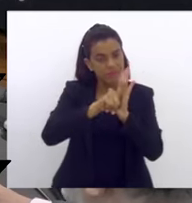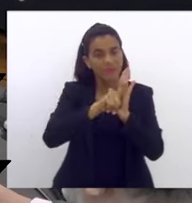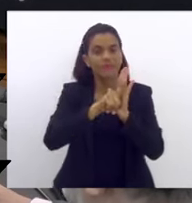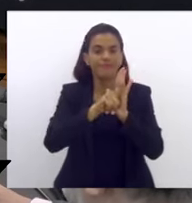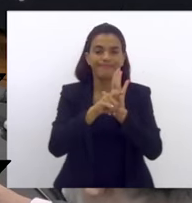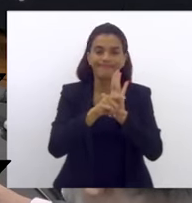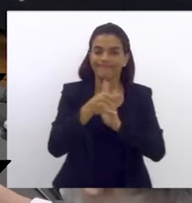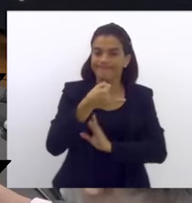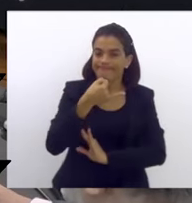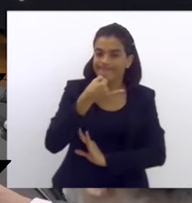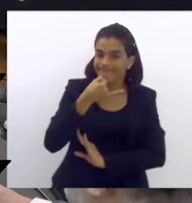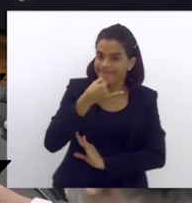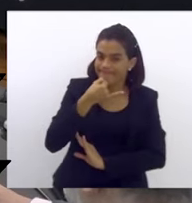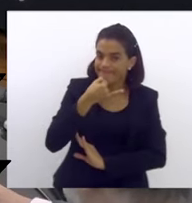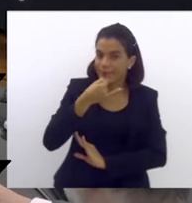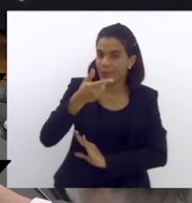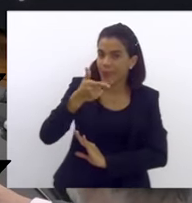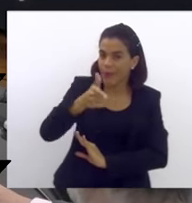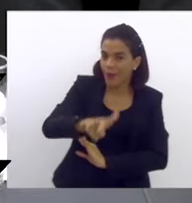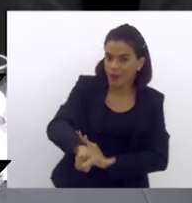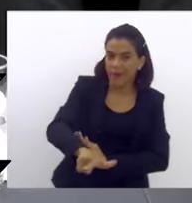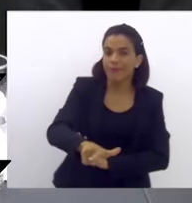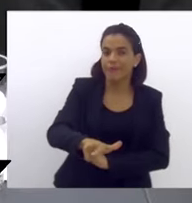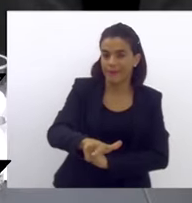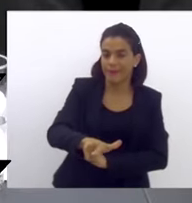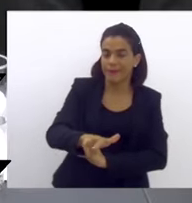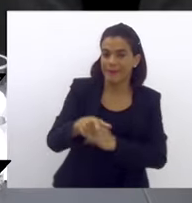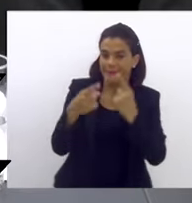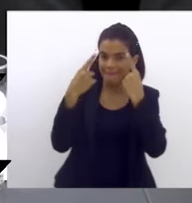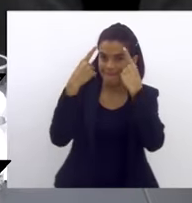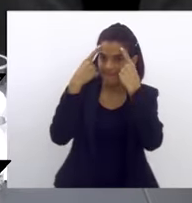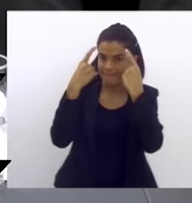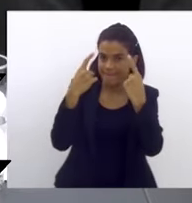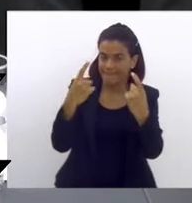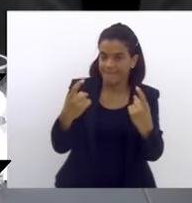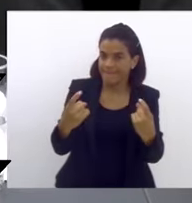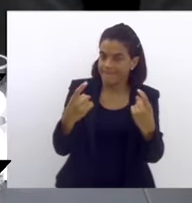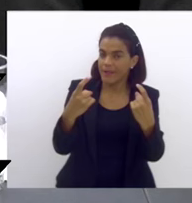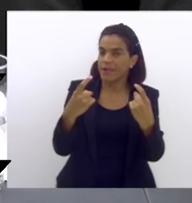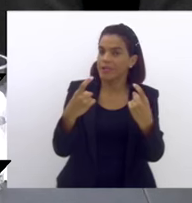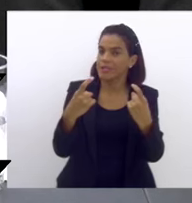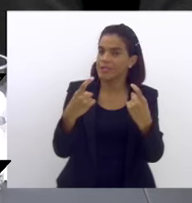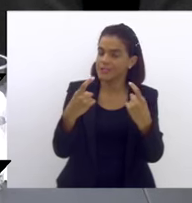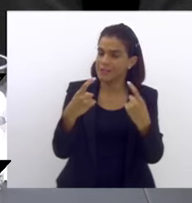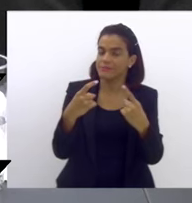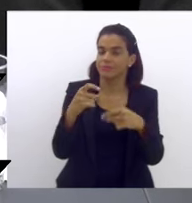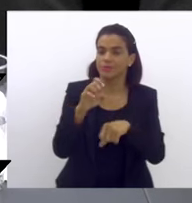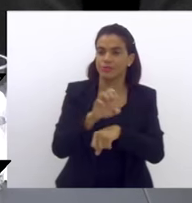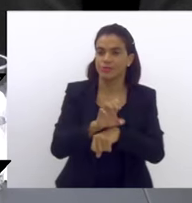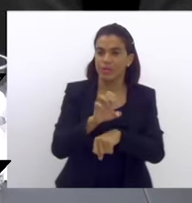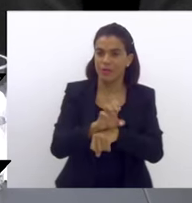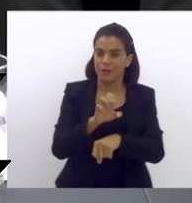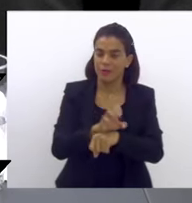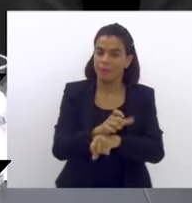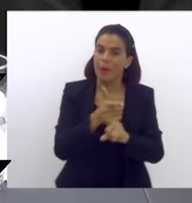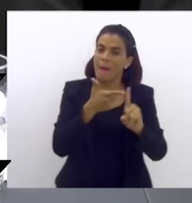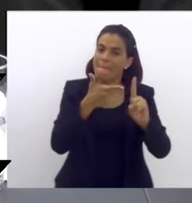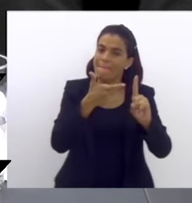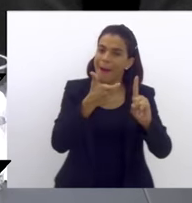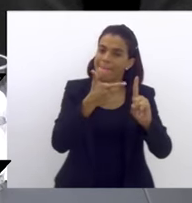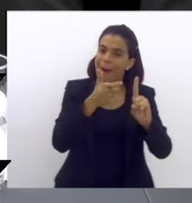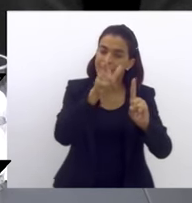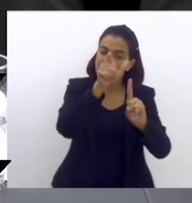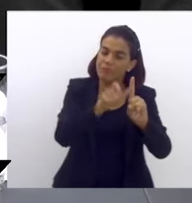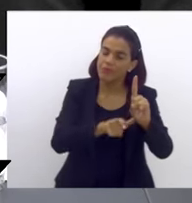lastimar mais uma vez a violência no nosso estado com assassinato de um vereador em São